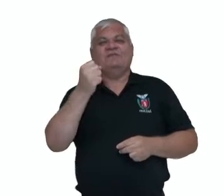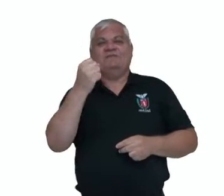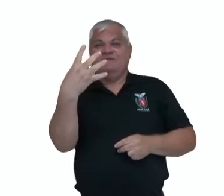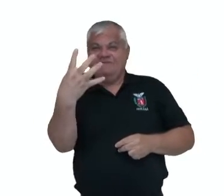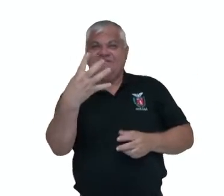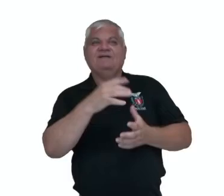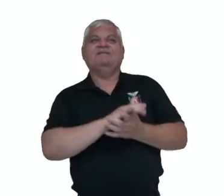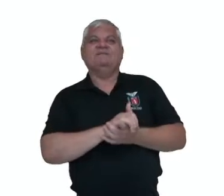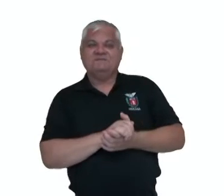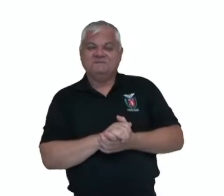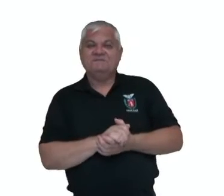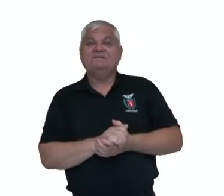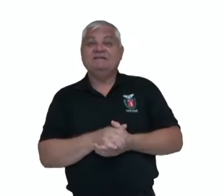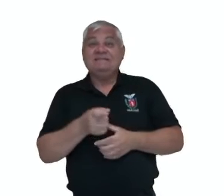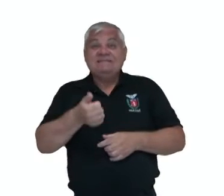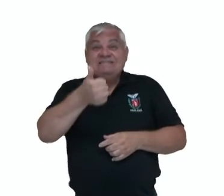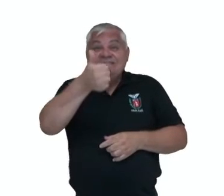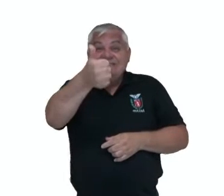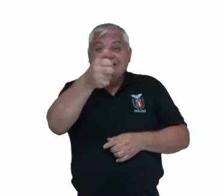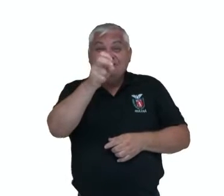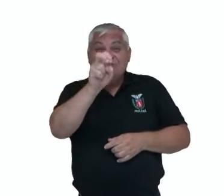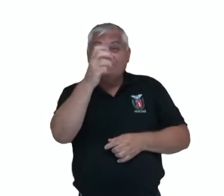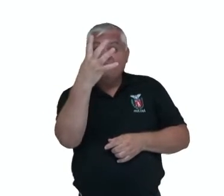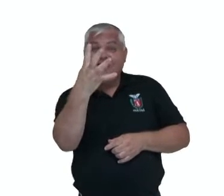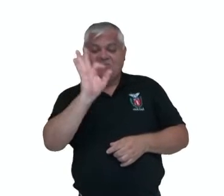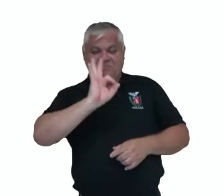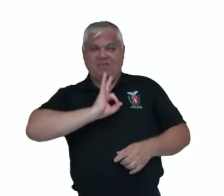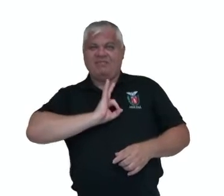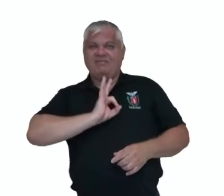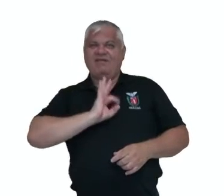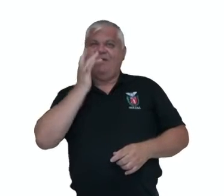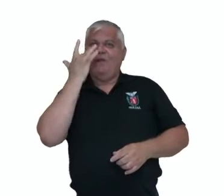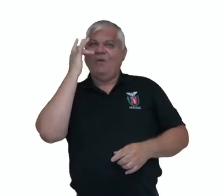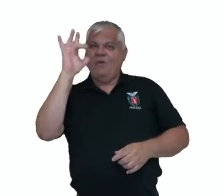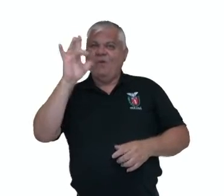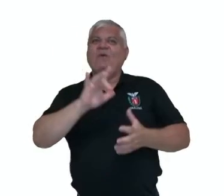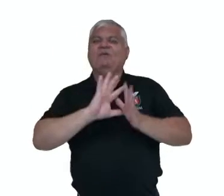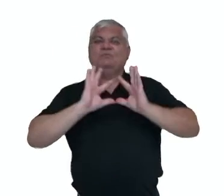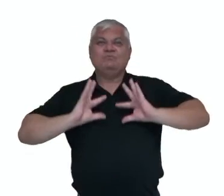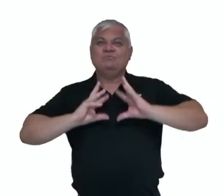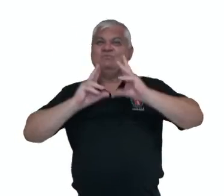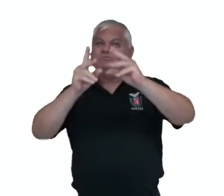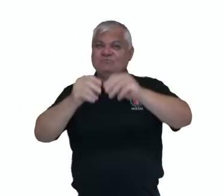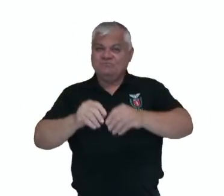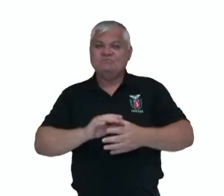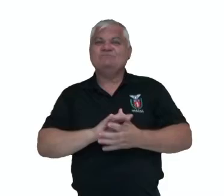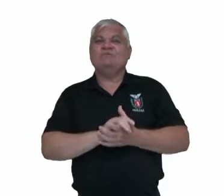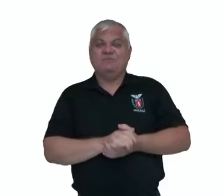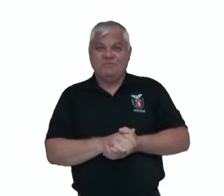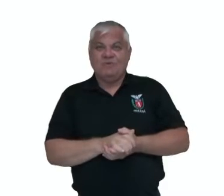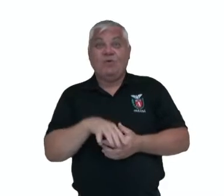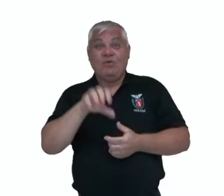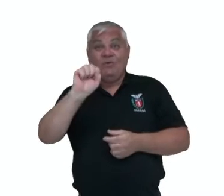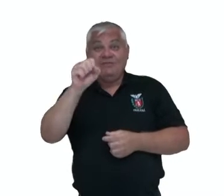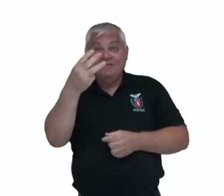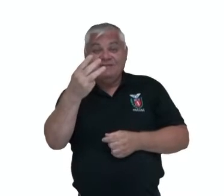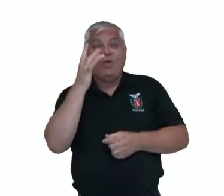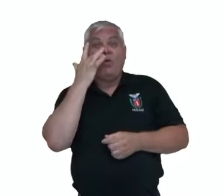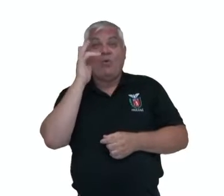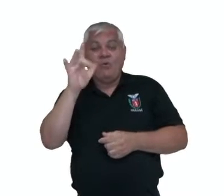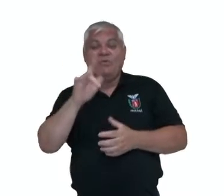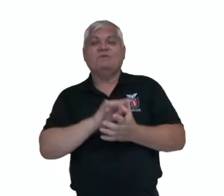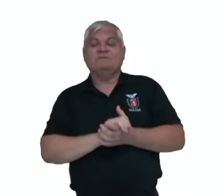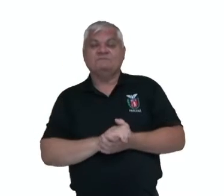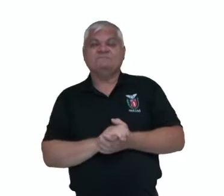1984. Né? Eles tiveram 174 medalhas no total. O quadro total de medalhas, sendo que 83 foram de ouro, né? Em segundo lugar